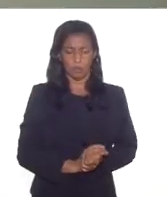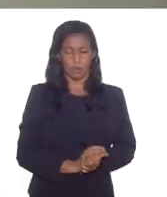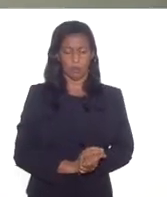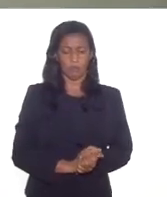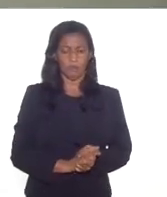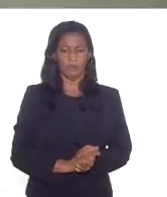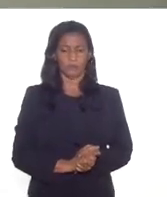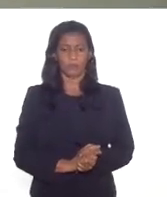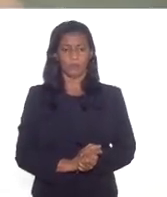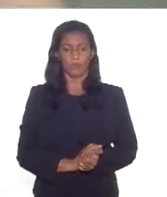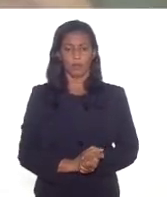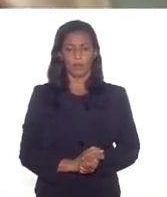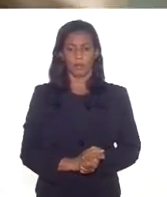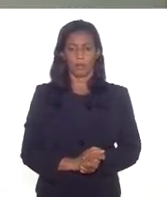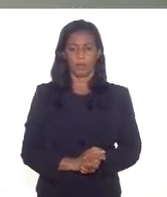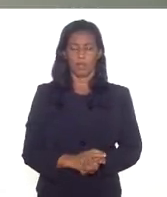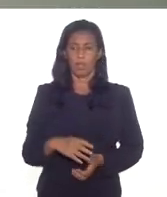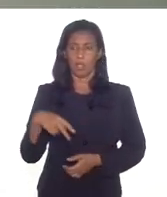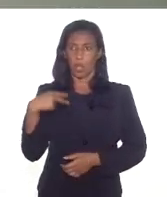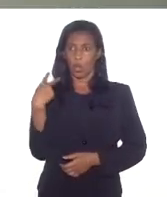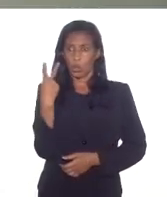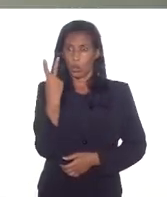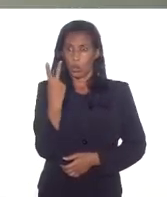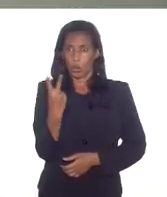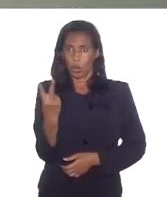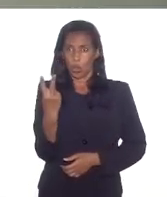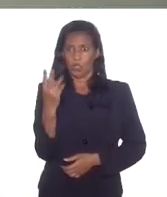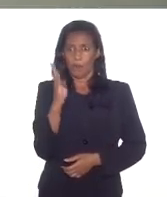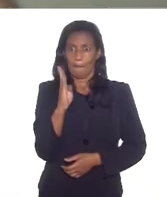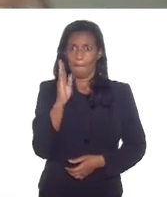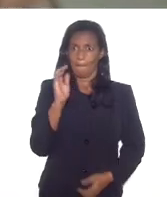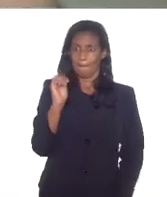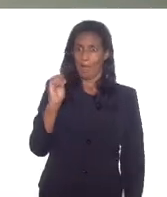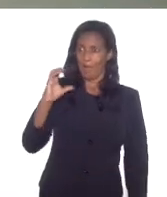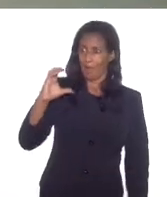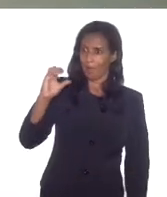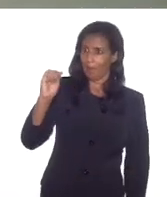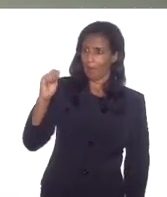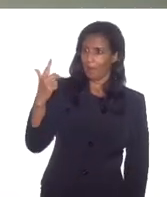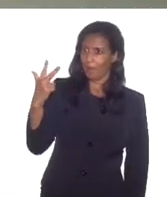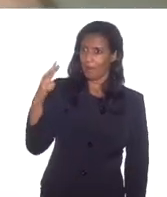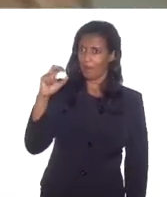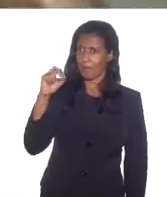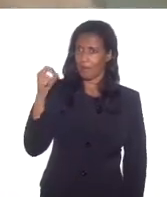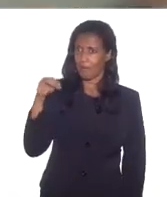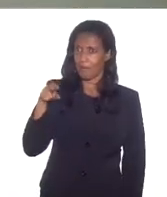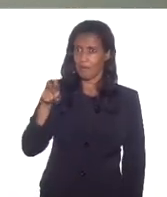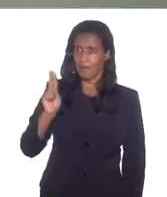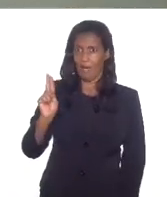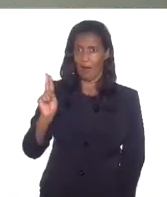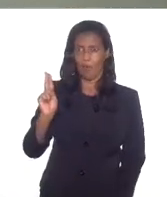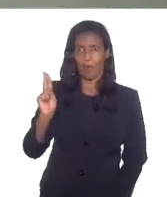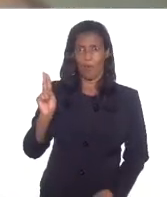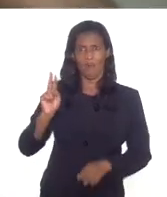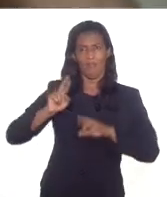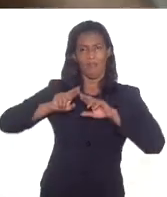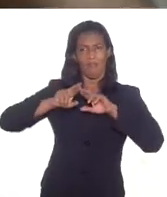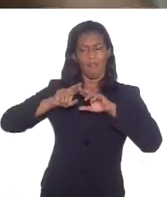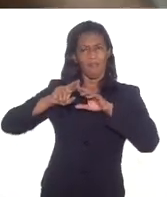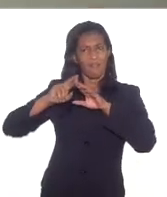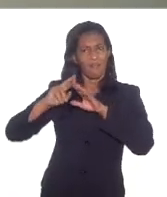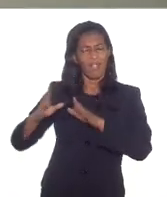usa em plenária, esses dois bacalhaus, nós vamos introduzir viés de inconstitucionalidade,